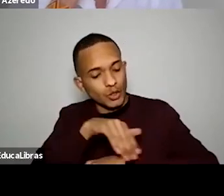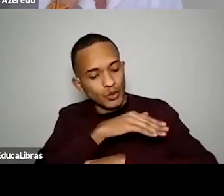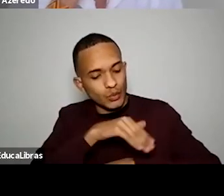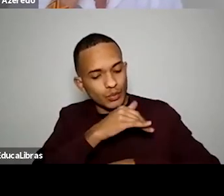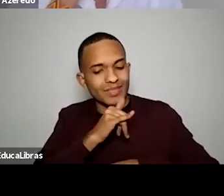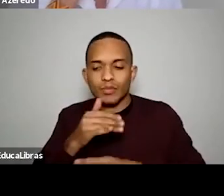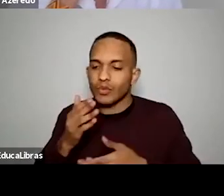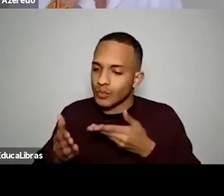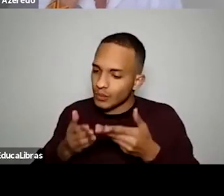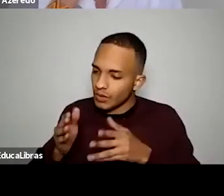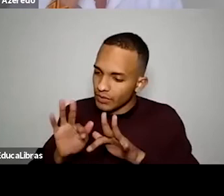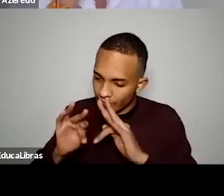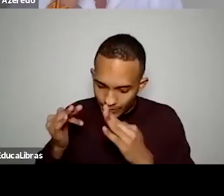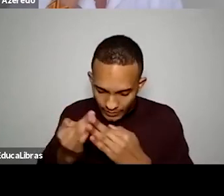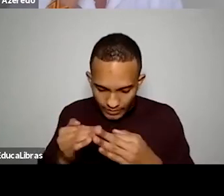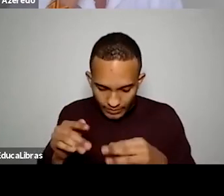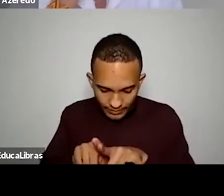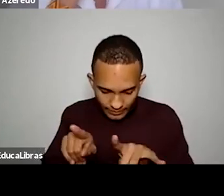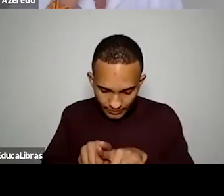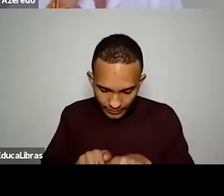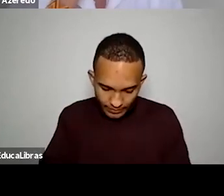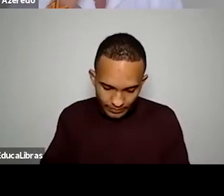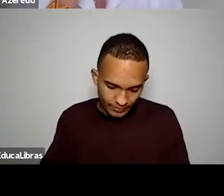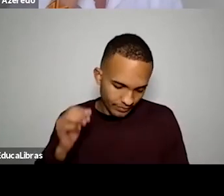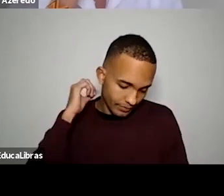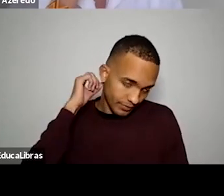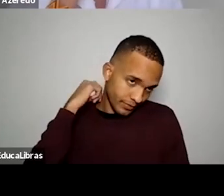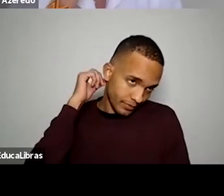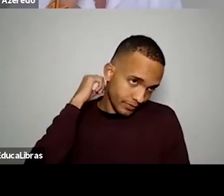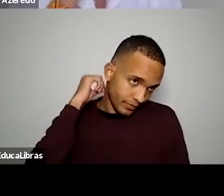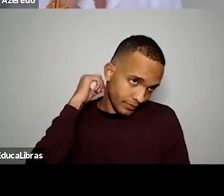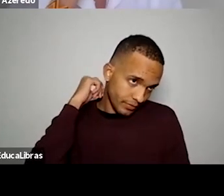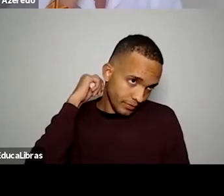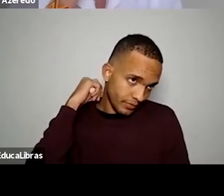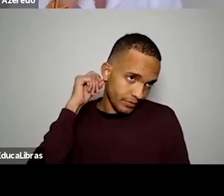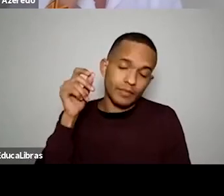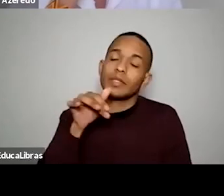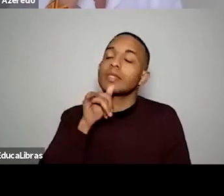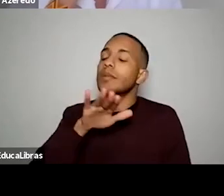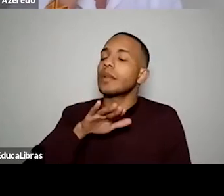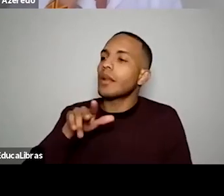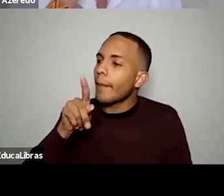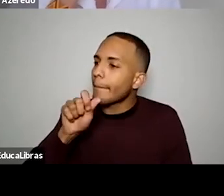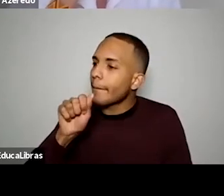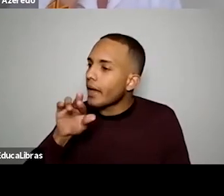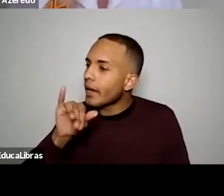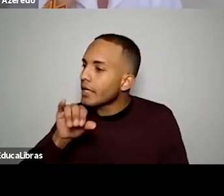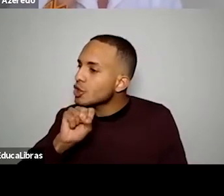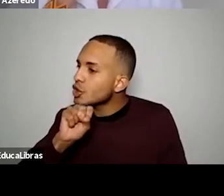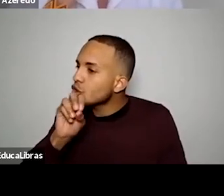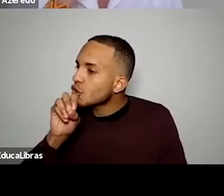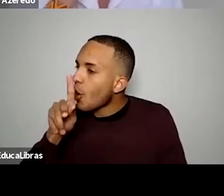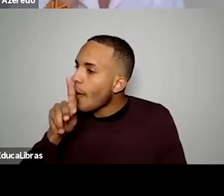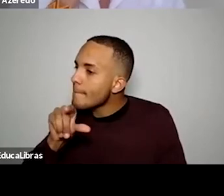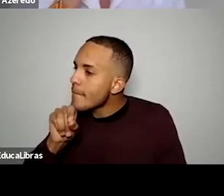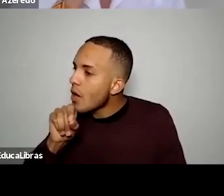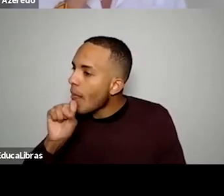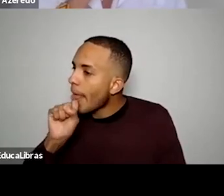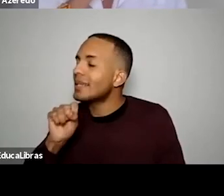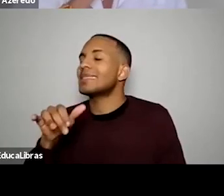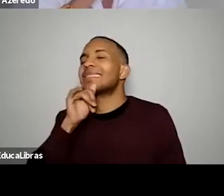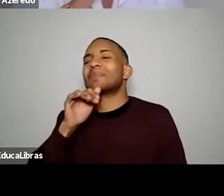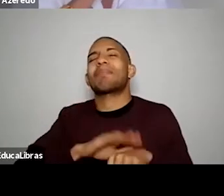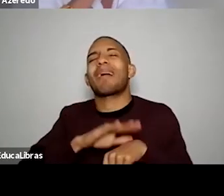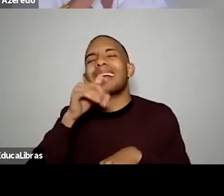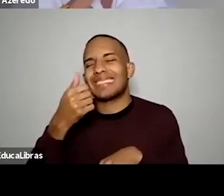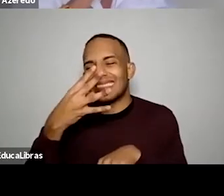famílias, e esse movimento dos presentes de rua, que nasce na favela Paraisópolis, ganhou outras 300 favelas em mais de 14 estados, olhando a